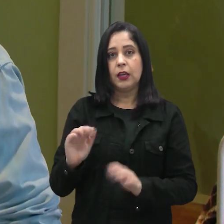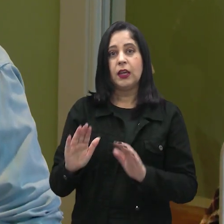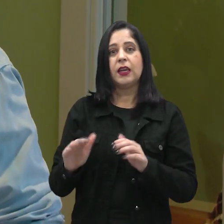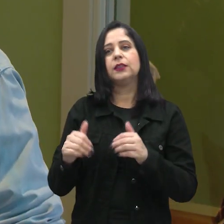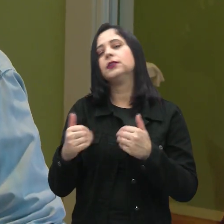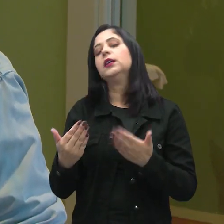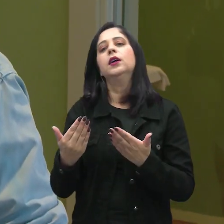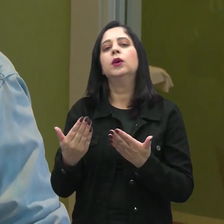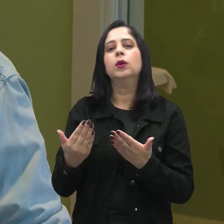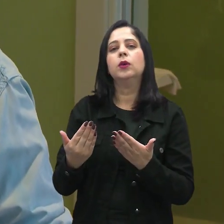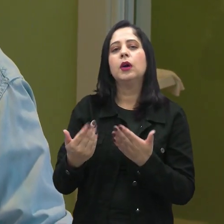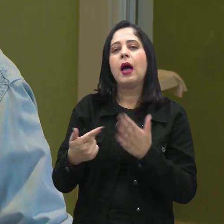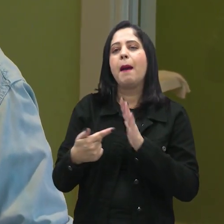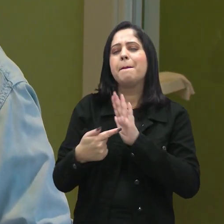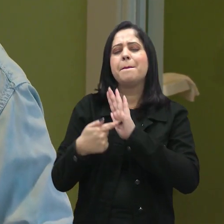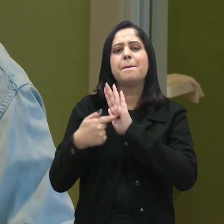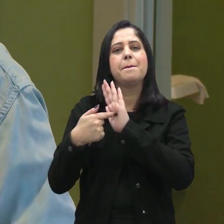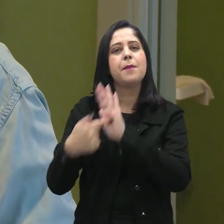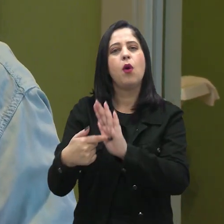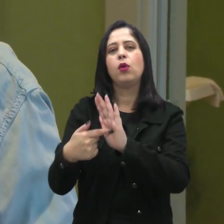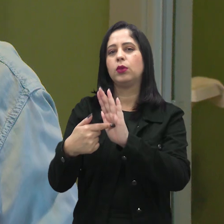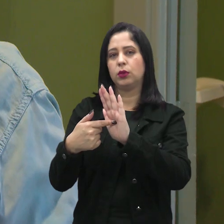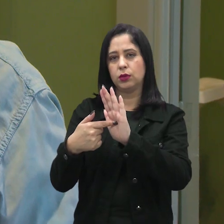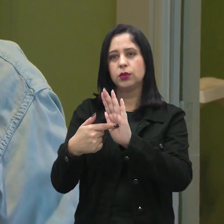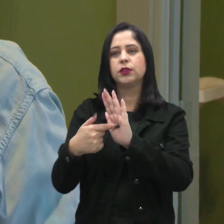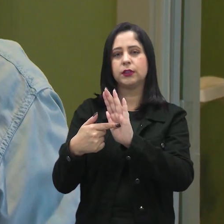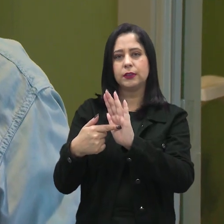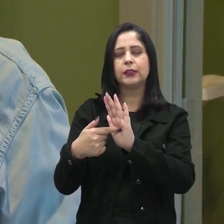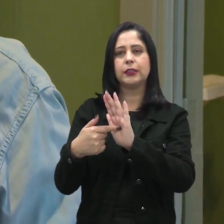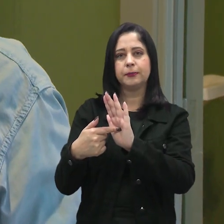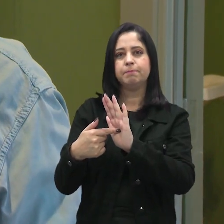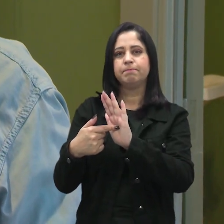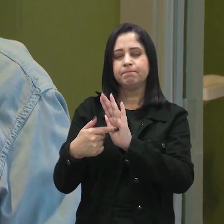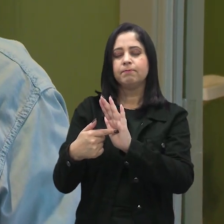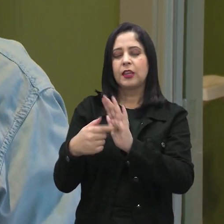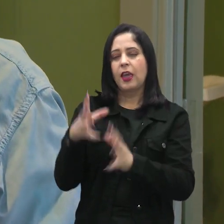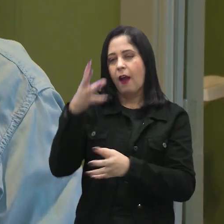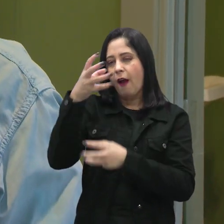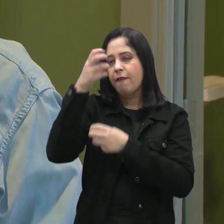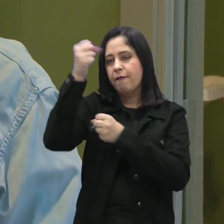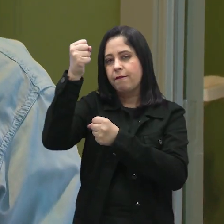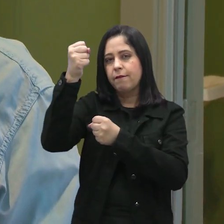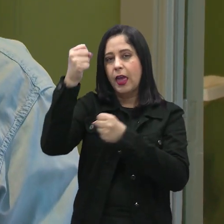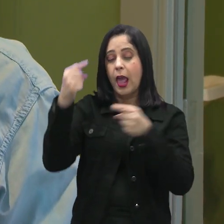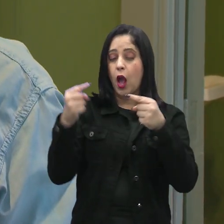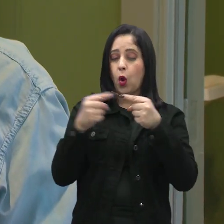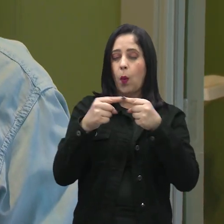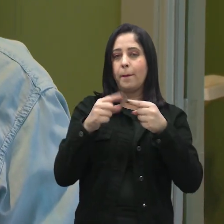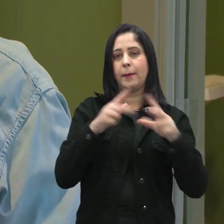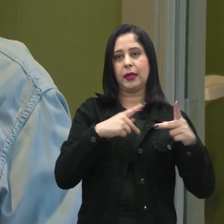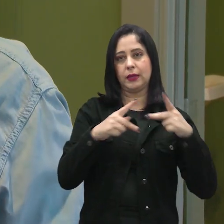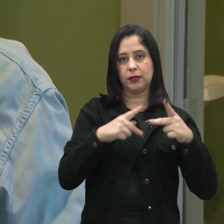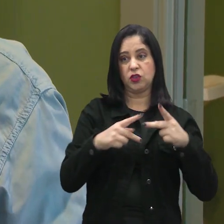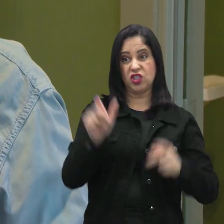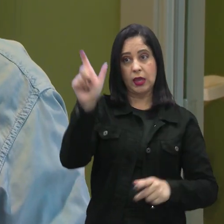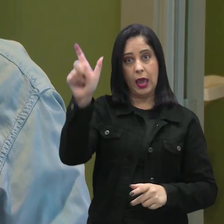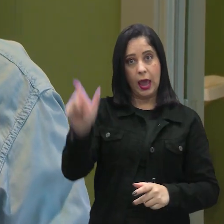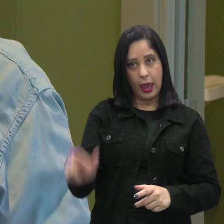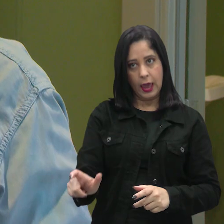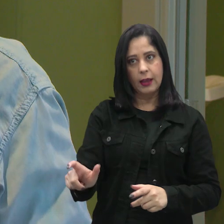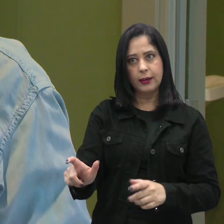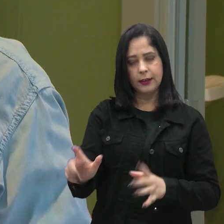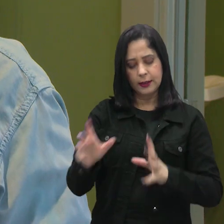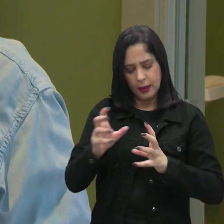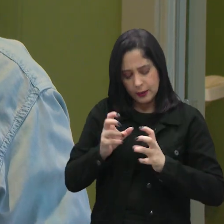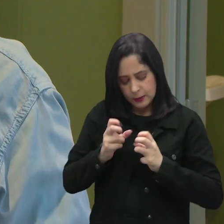martírio, mas essa experiência é regada de fato pela presença do munícipe e a associação dele, ou seja, o Padre Rodolfo